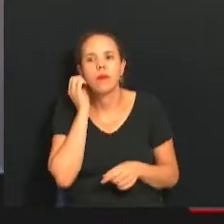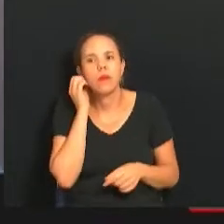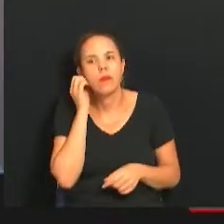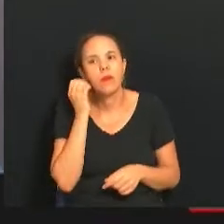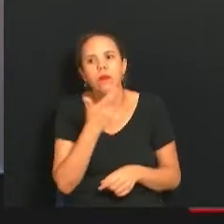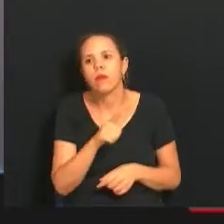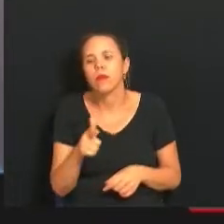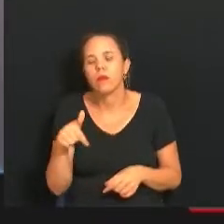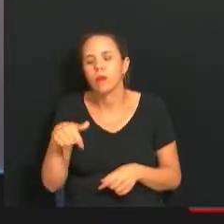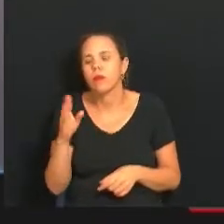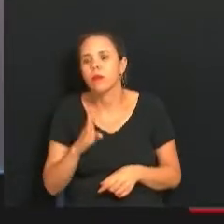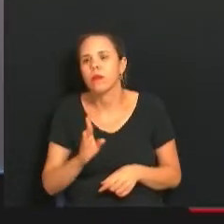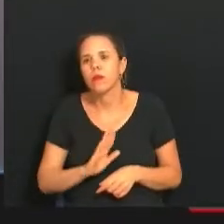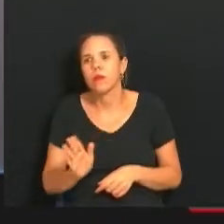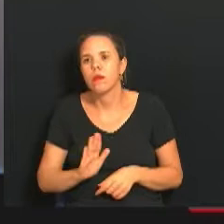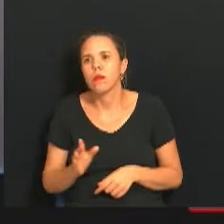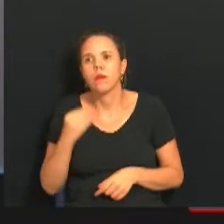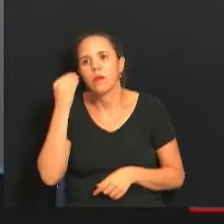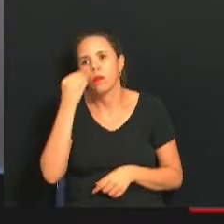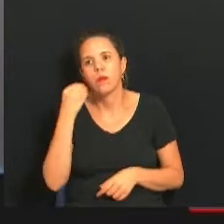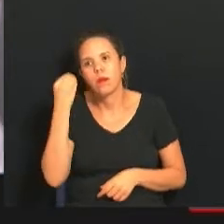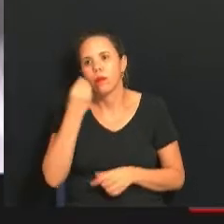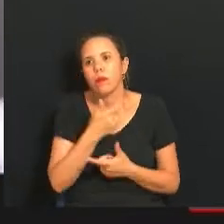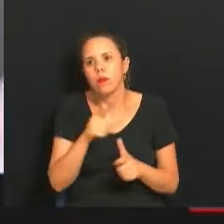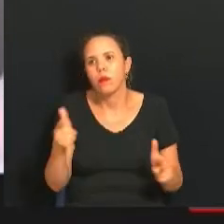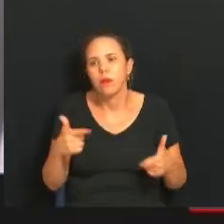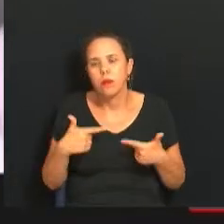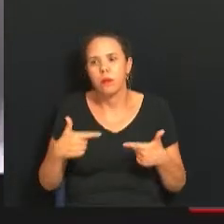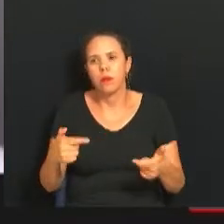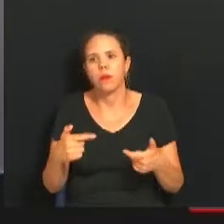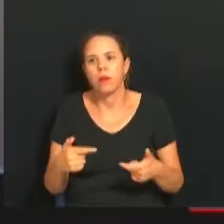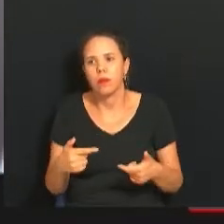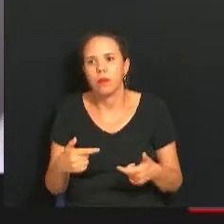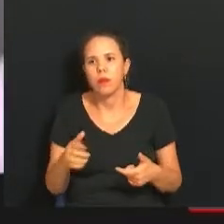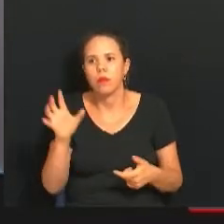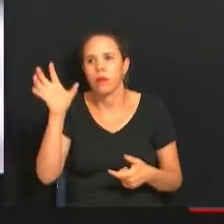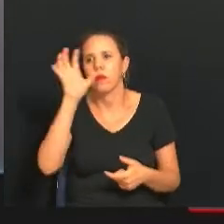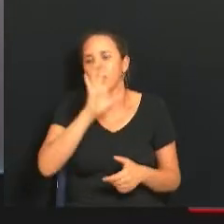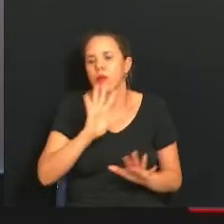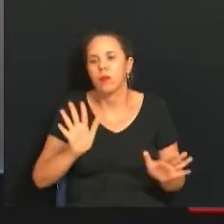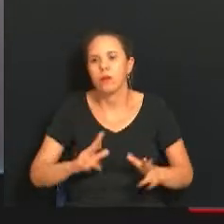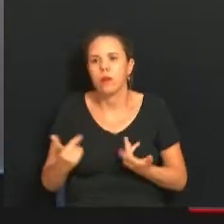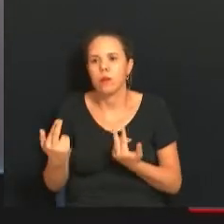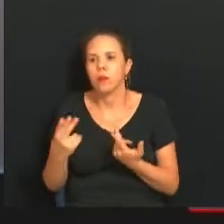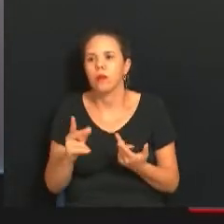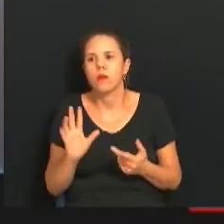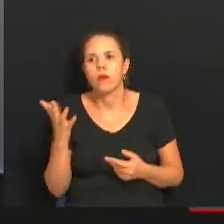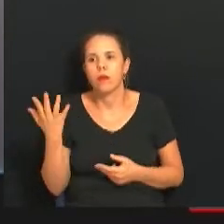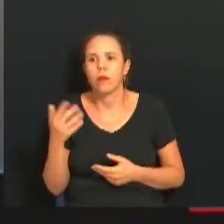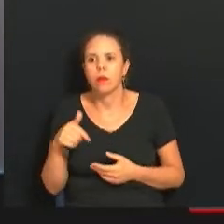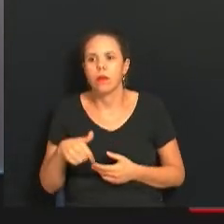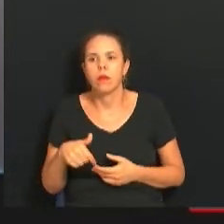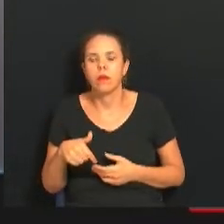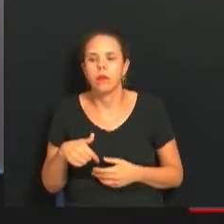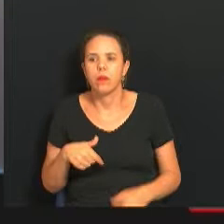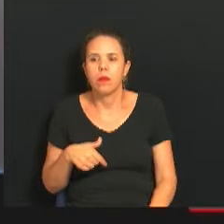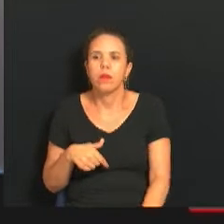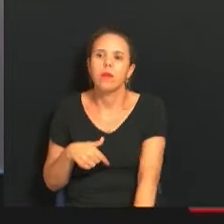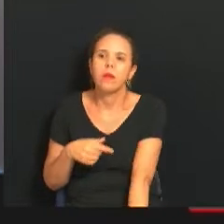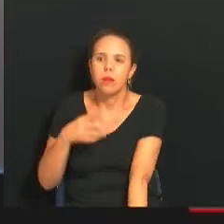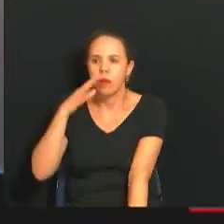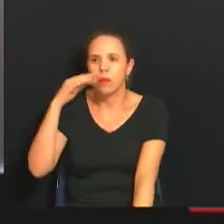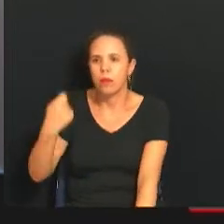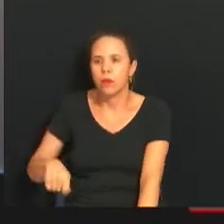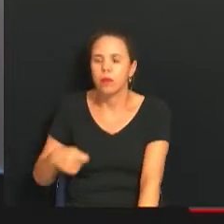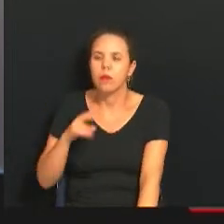no Brasil experiências de guerras interestatais, como é aquilo que está acontecendo na Ucrânia e na